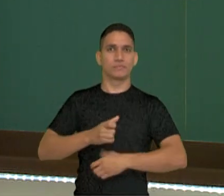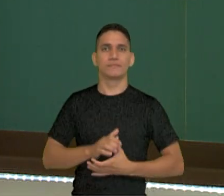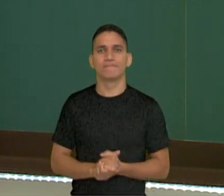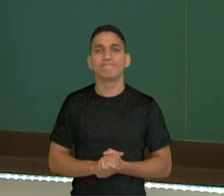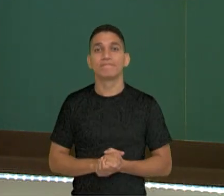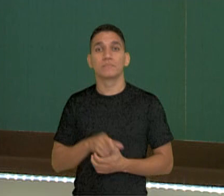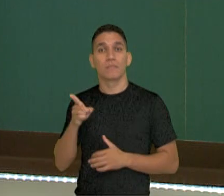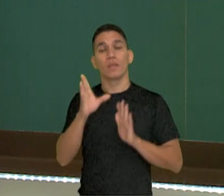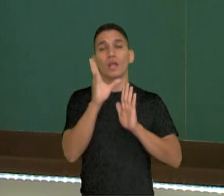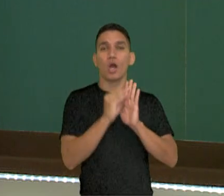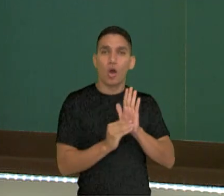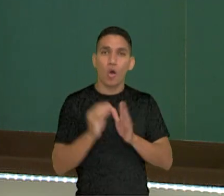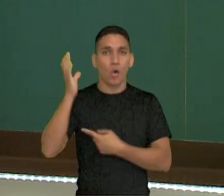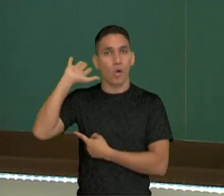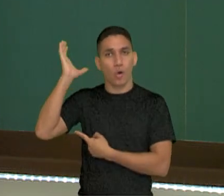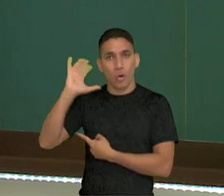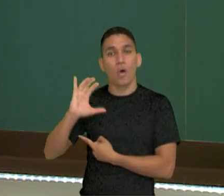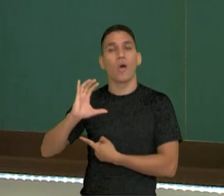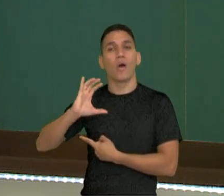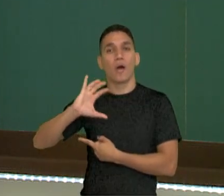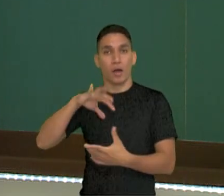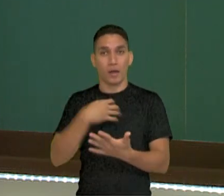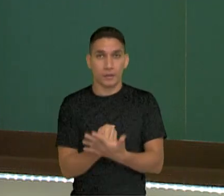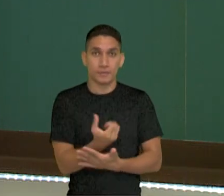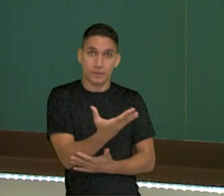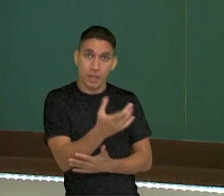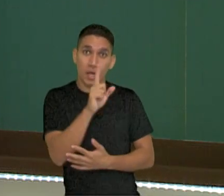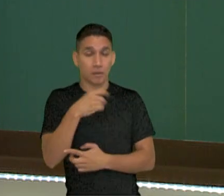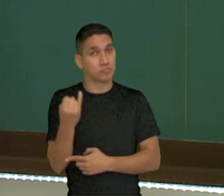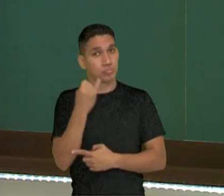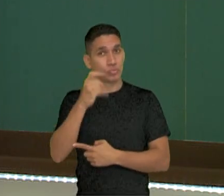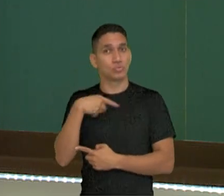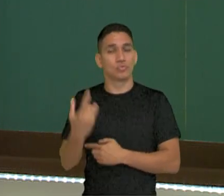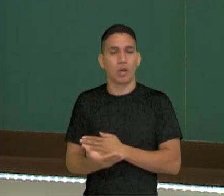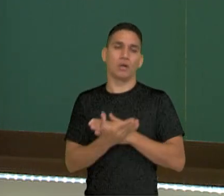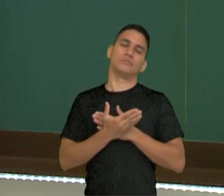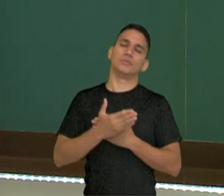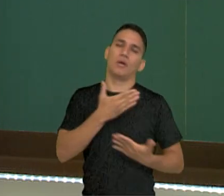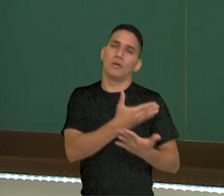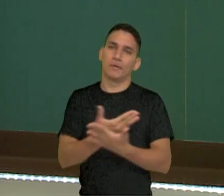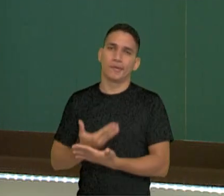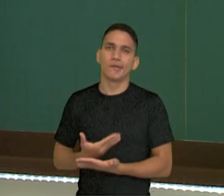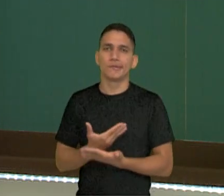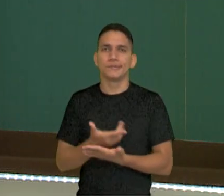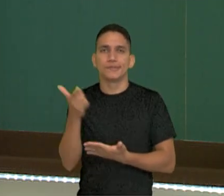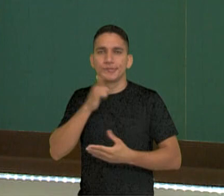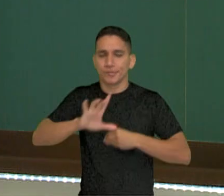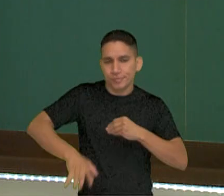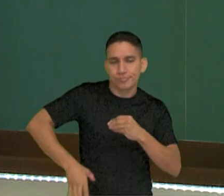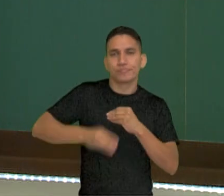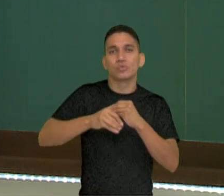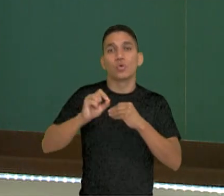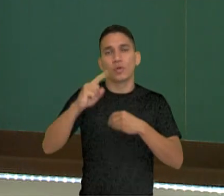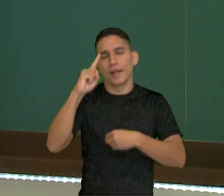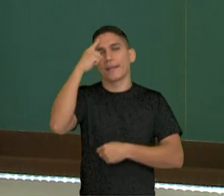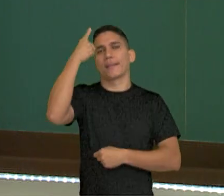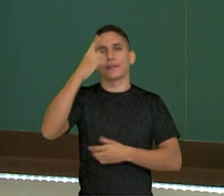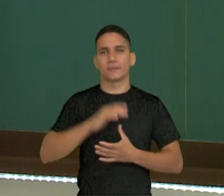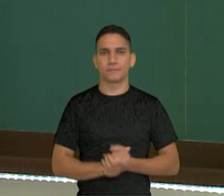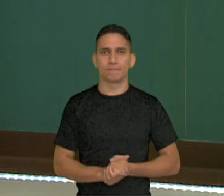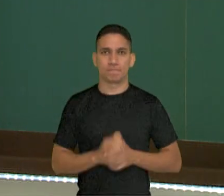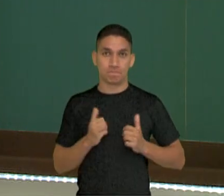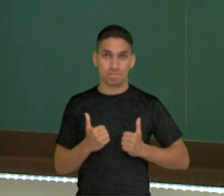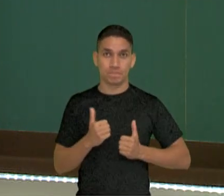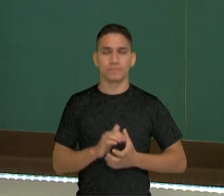esse conteúdo podcast é muito importante também para os nossos estudos, para reforçar ali, né, a nossa ideia.